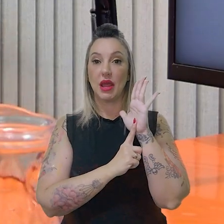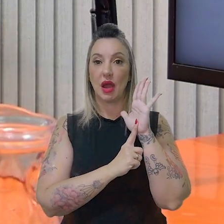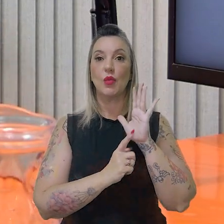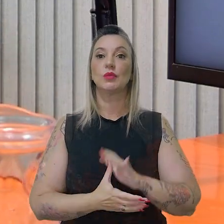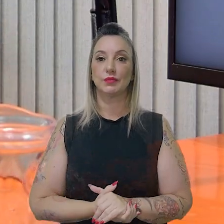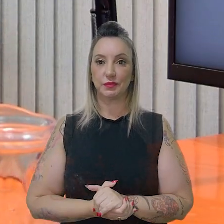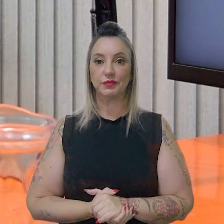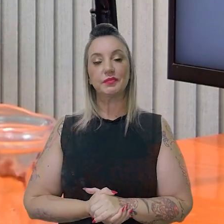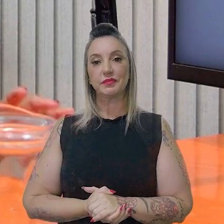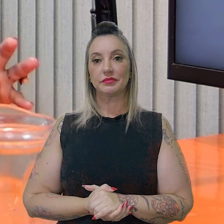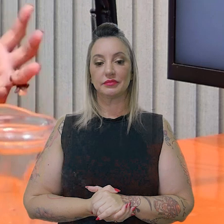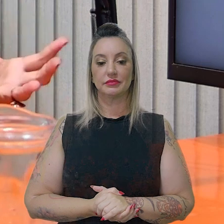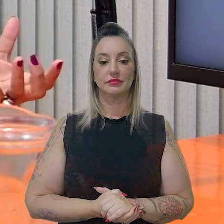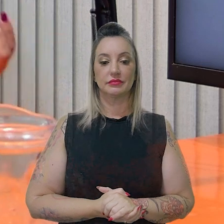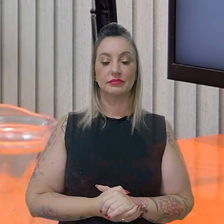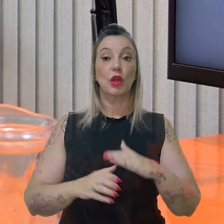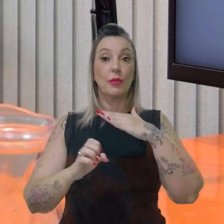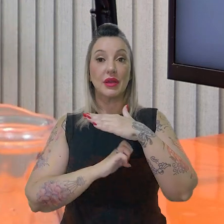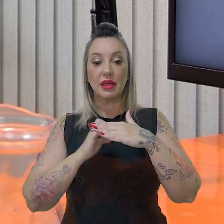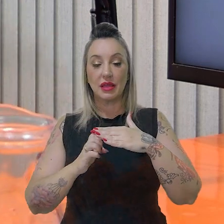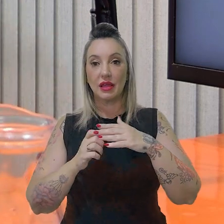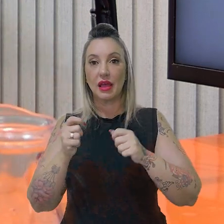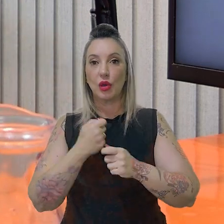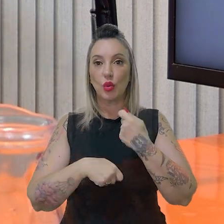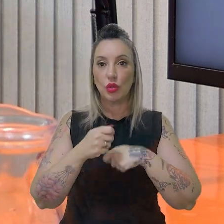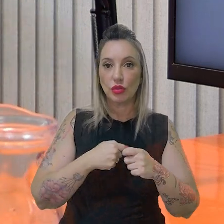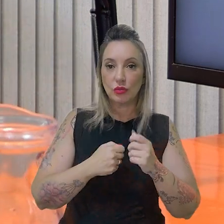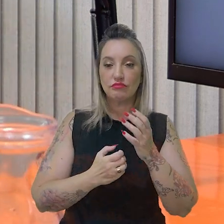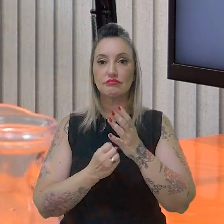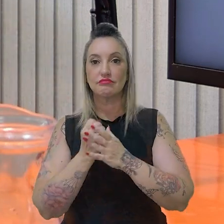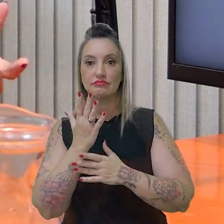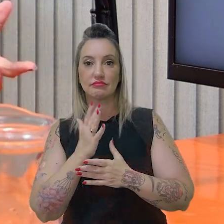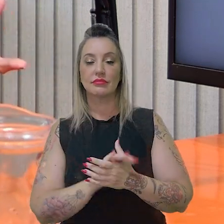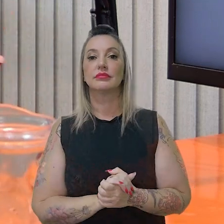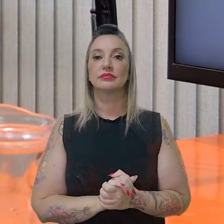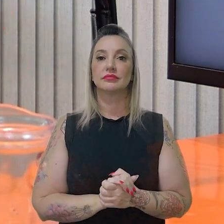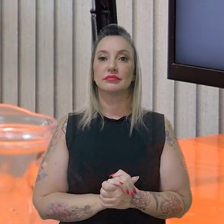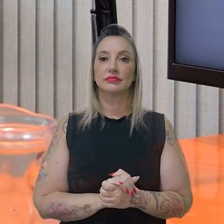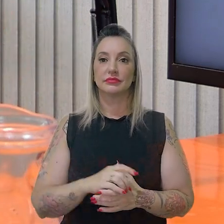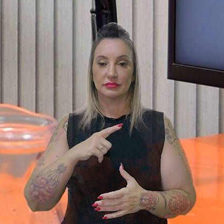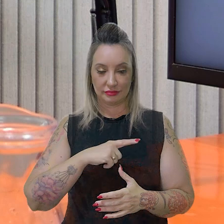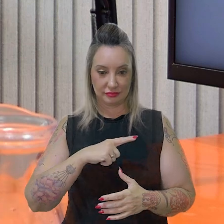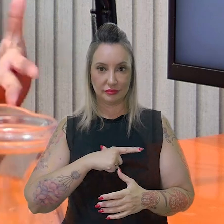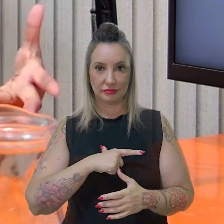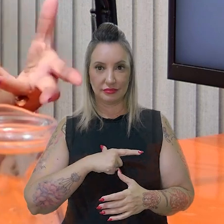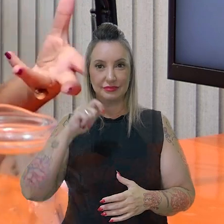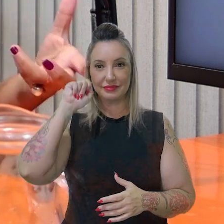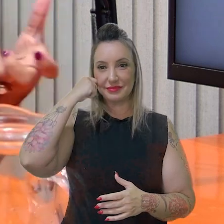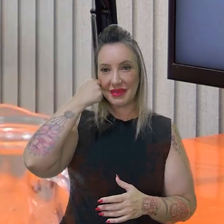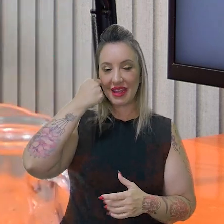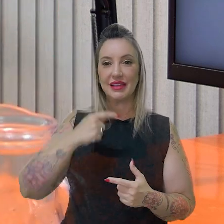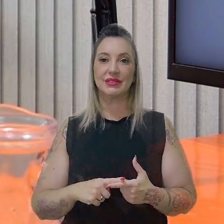legal e o empreendedorismo economia sendo gerada né tendo Preto